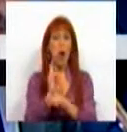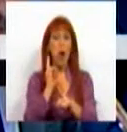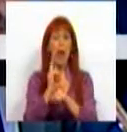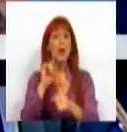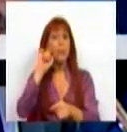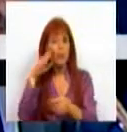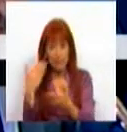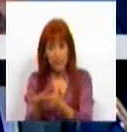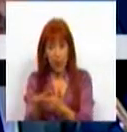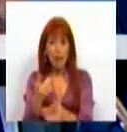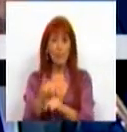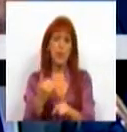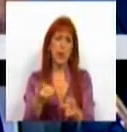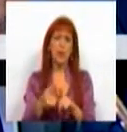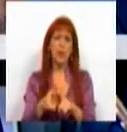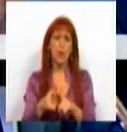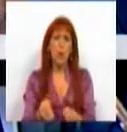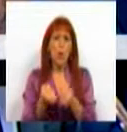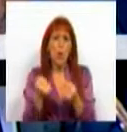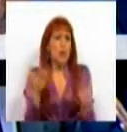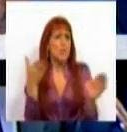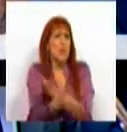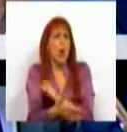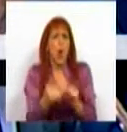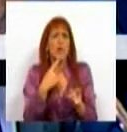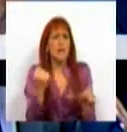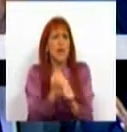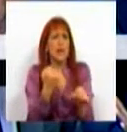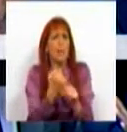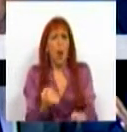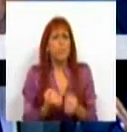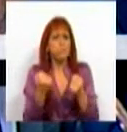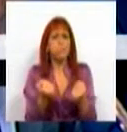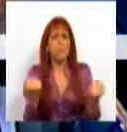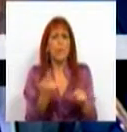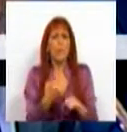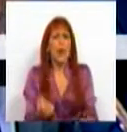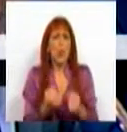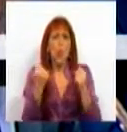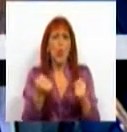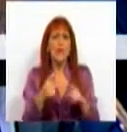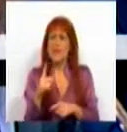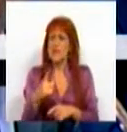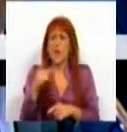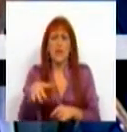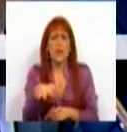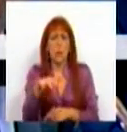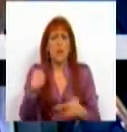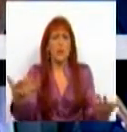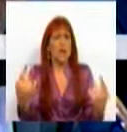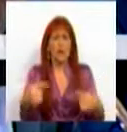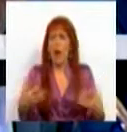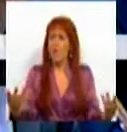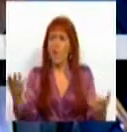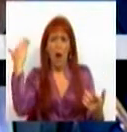ser protegidos, porque não conseguiram entrar no mercado de trabalho, porque não conseguiram sair da situação em